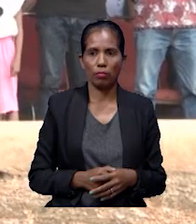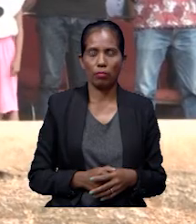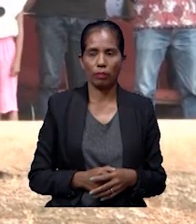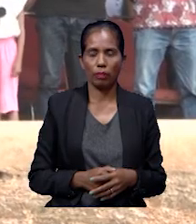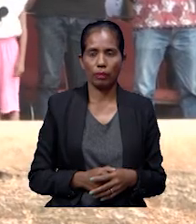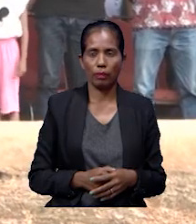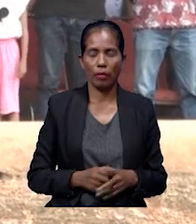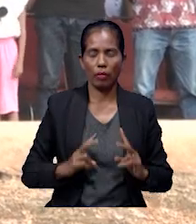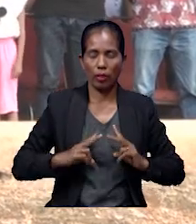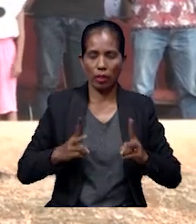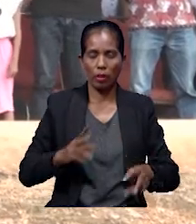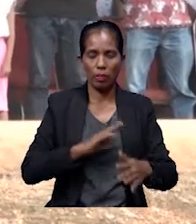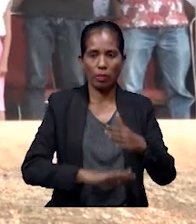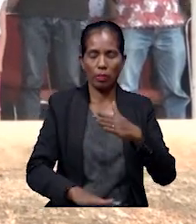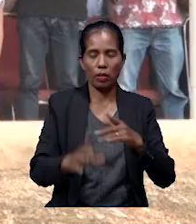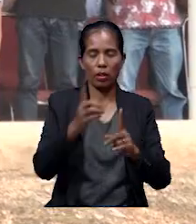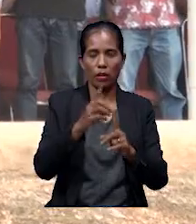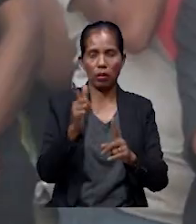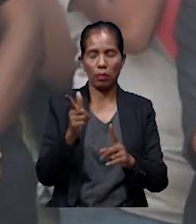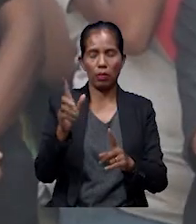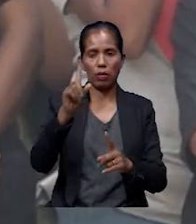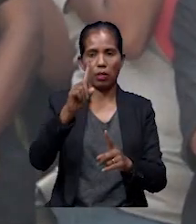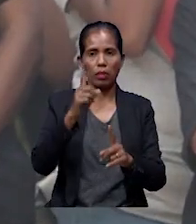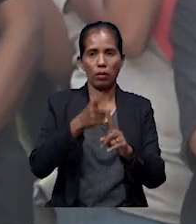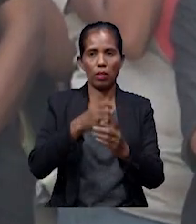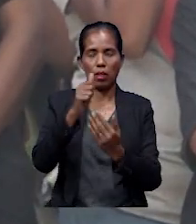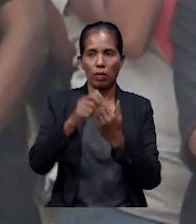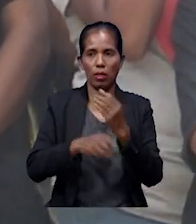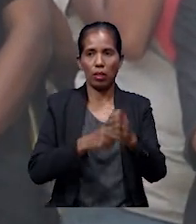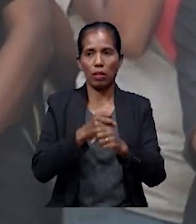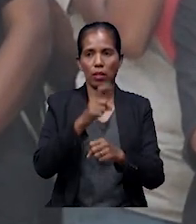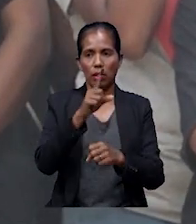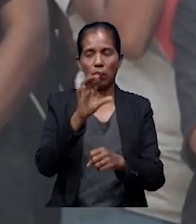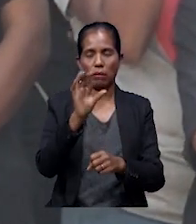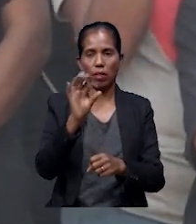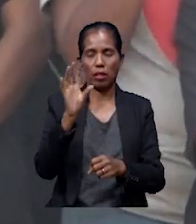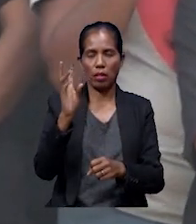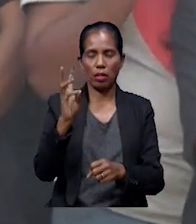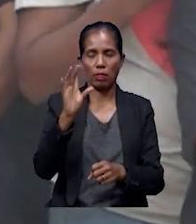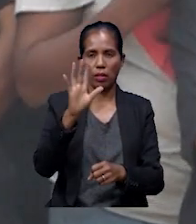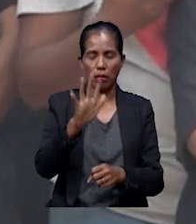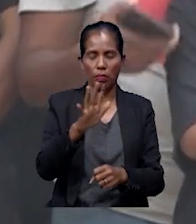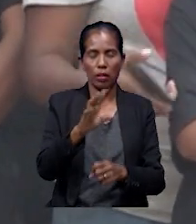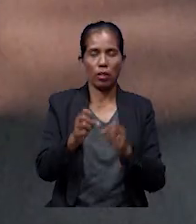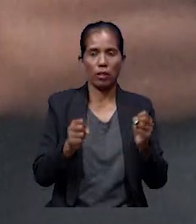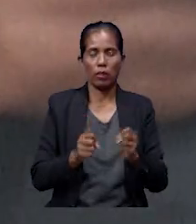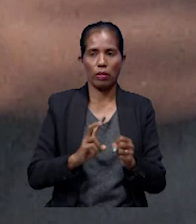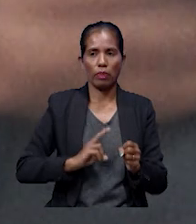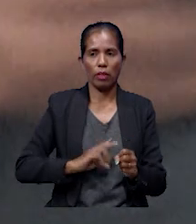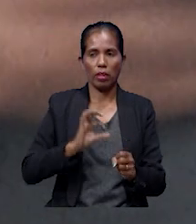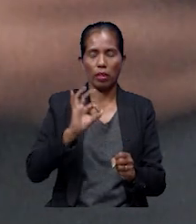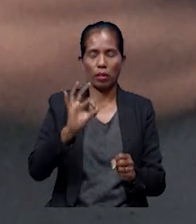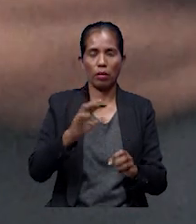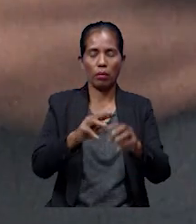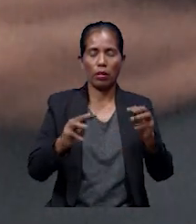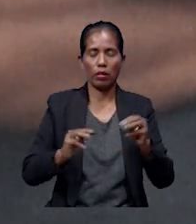Saudoso Maurício e Loran Rua Nulresin Ida, Fula Abril, Tinerinho Ida, Atusia, Nenulresin Lima, e a Sucubi Lale, Posto Administrativo ao Sul,